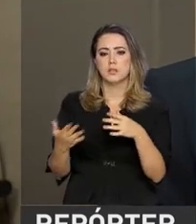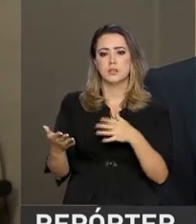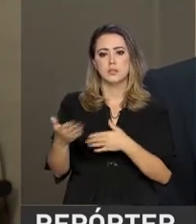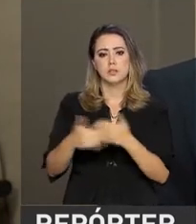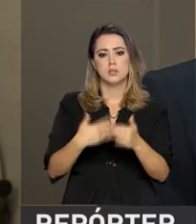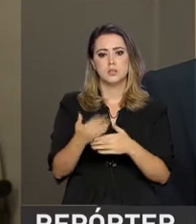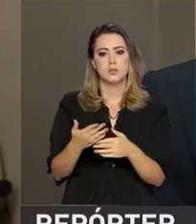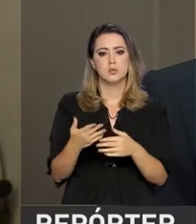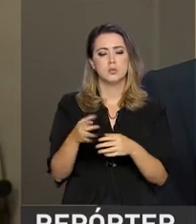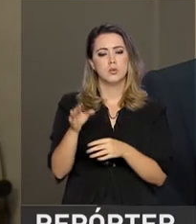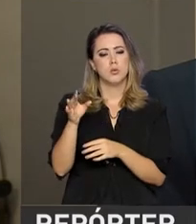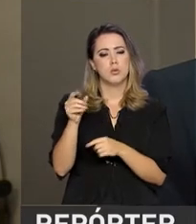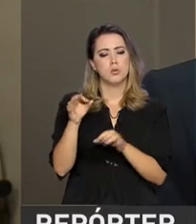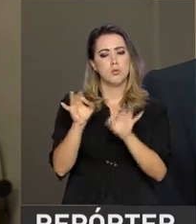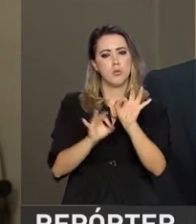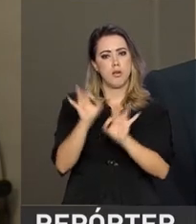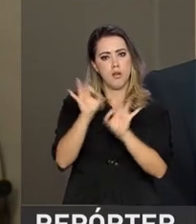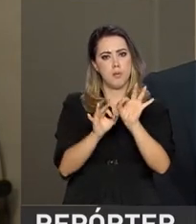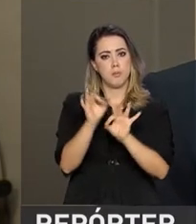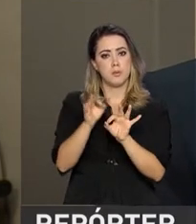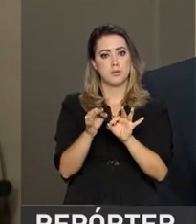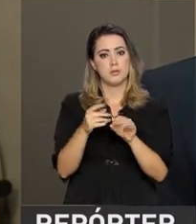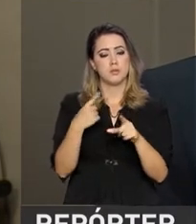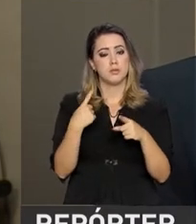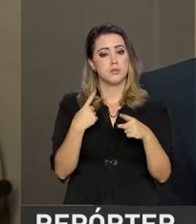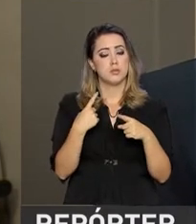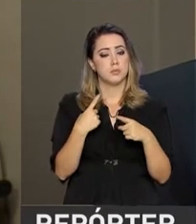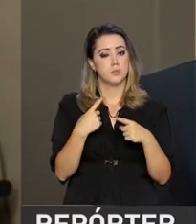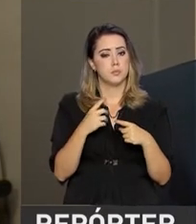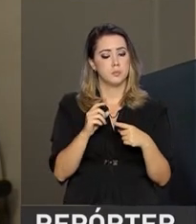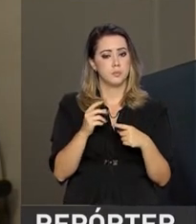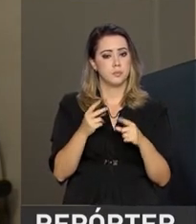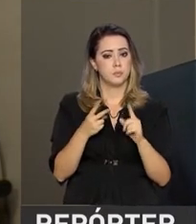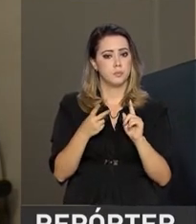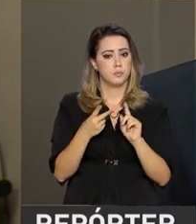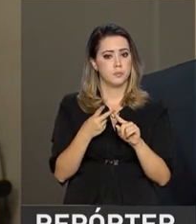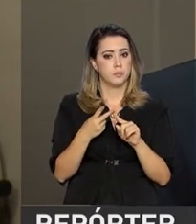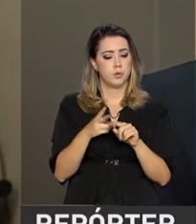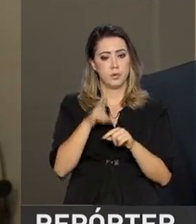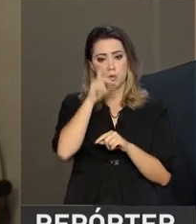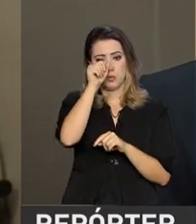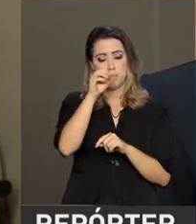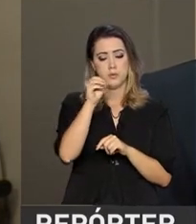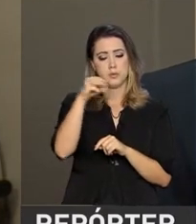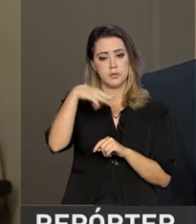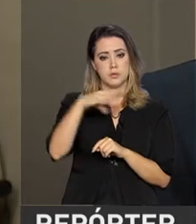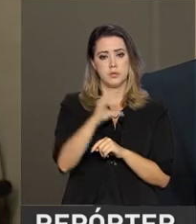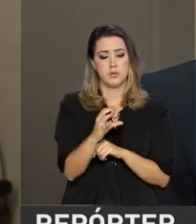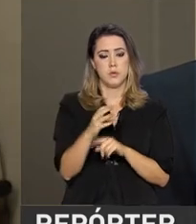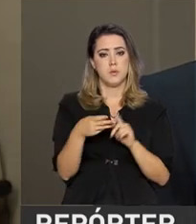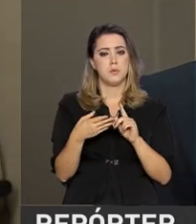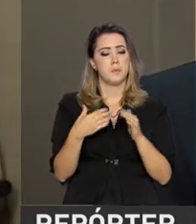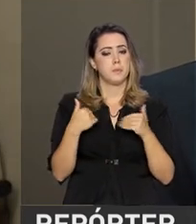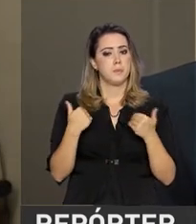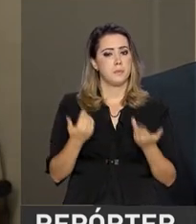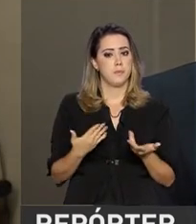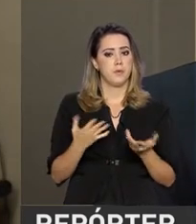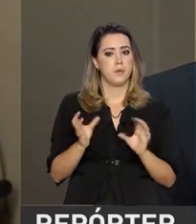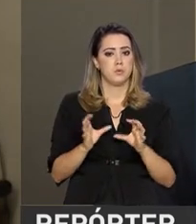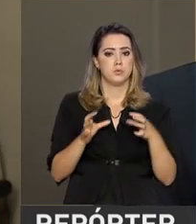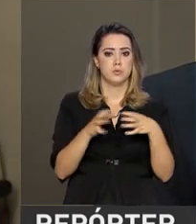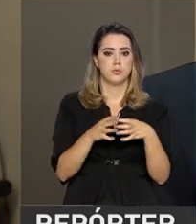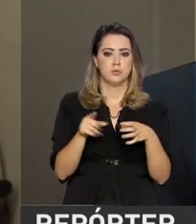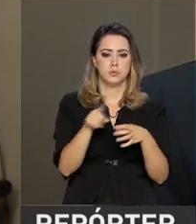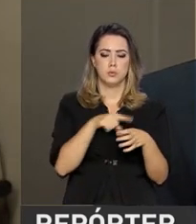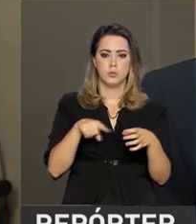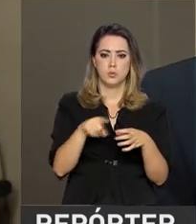do desenho e do cumprimento dessas disciplinas, e dois, do fortalecimento da OMC enquanto instituição